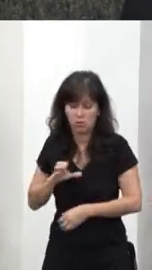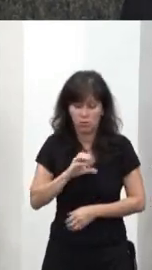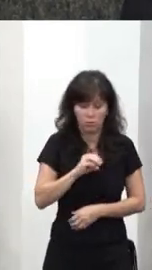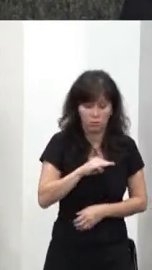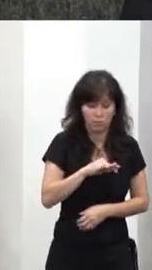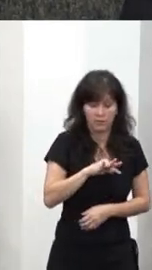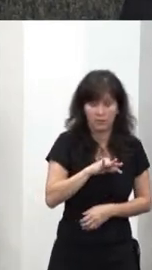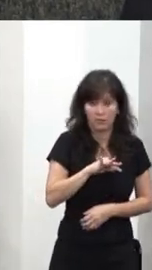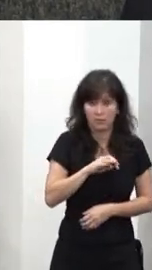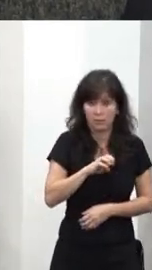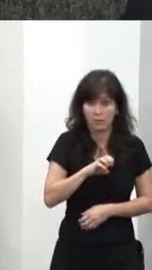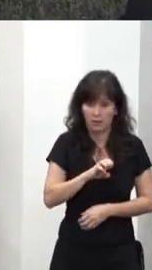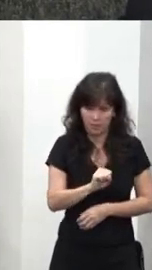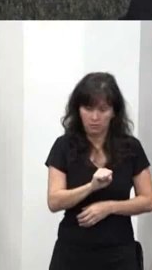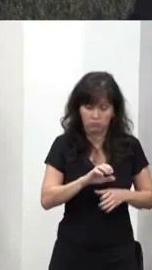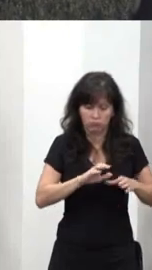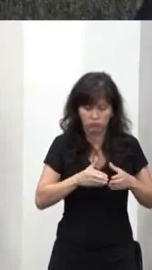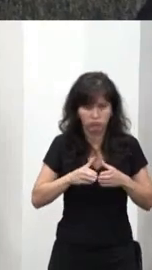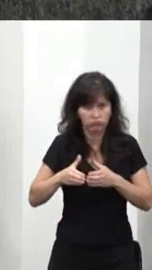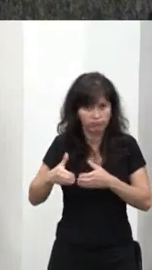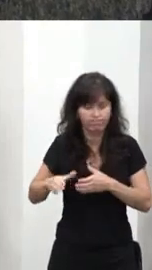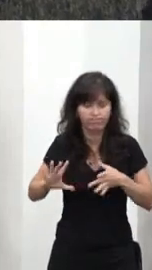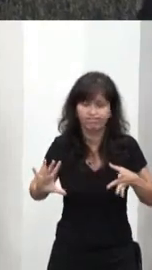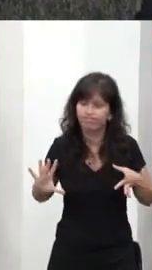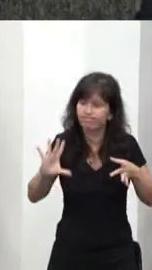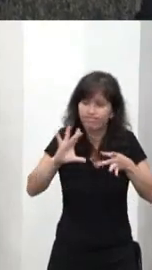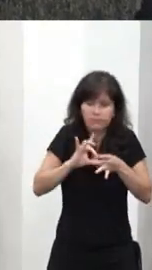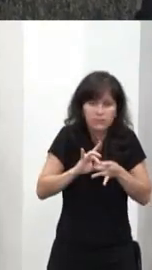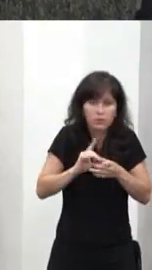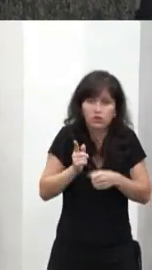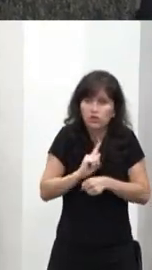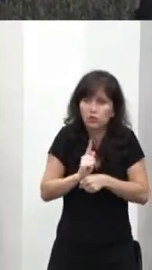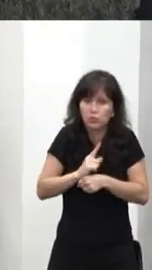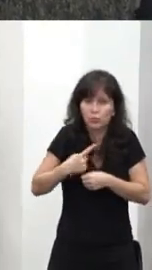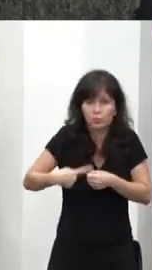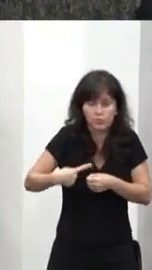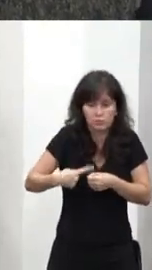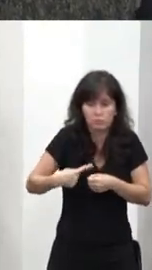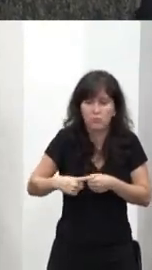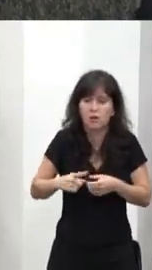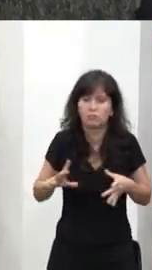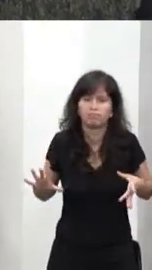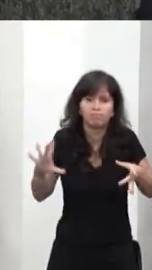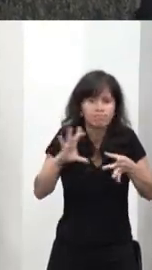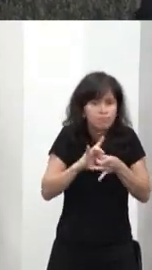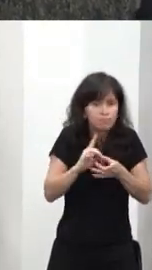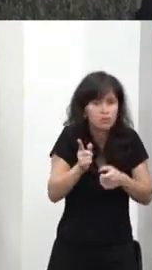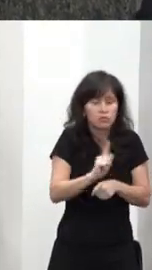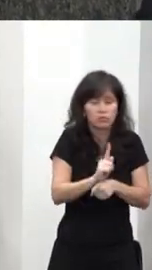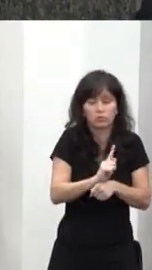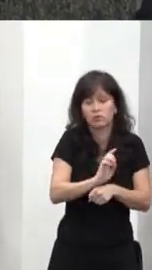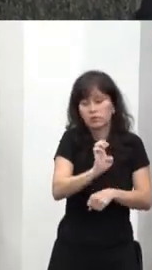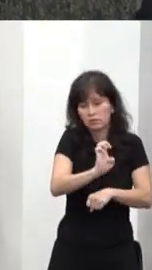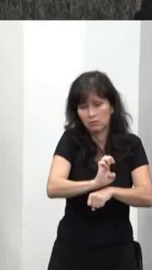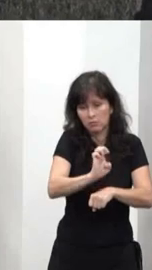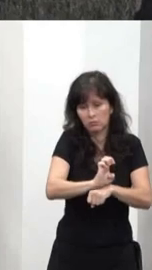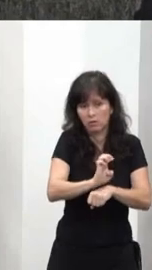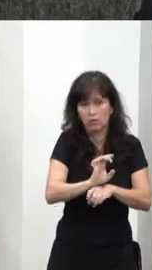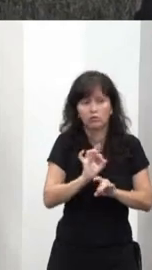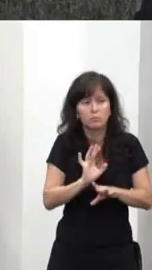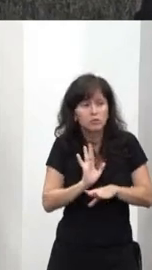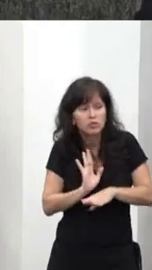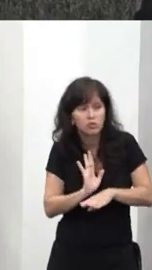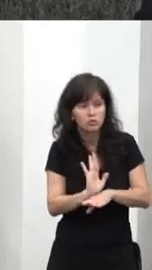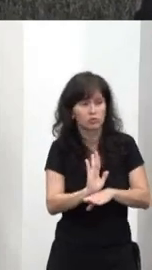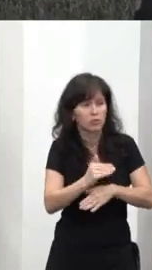de forma íntima com os gestores municipais e o gestor Estadual Então queria só para ajudar nos encaminhamentos já que a gente